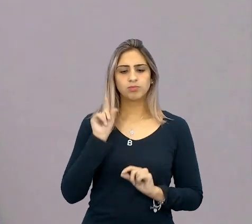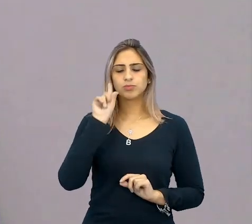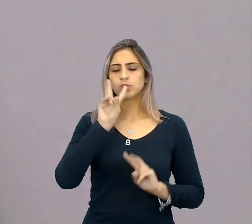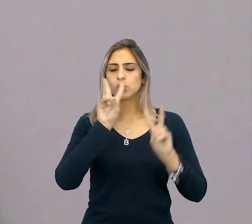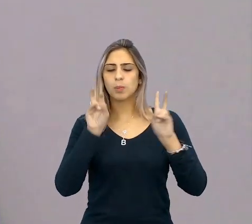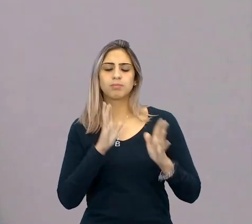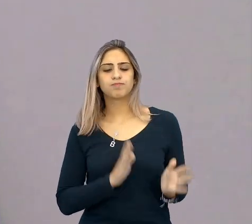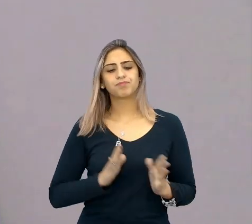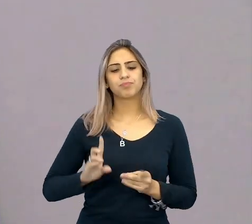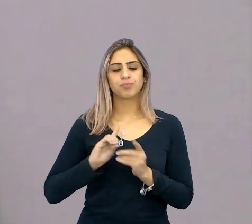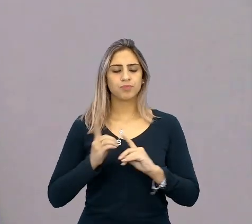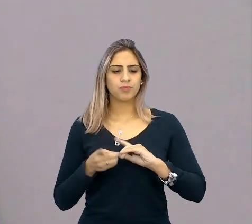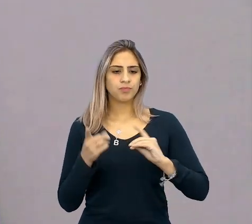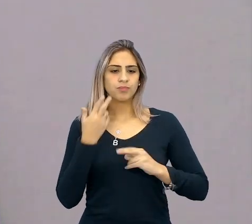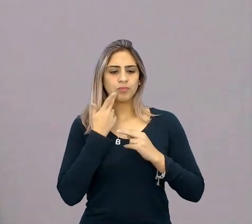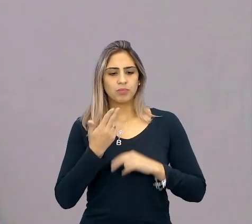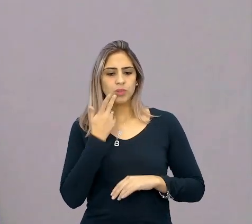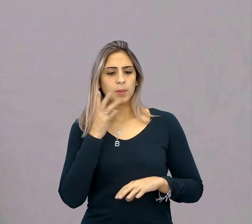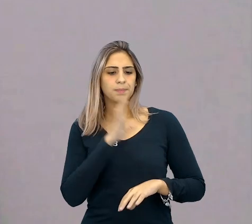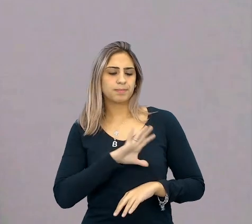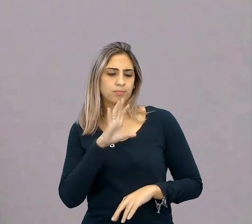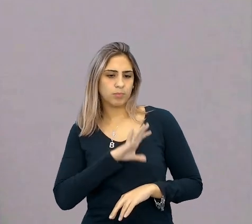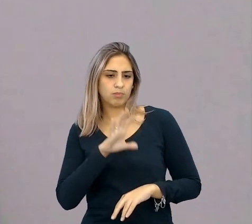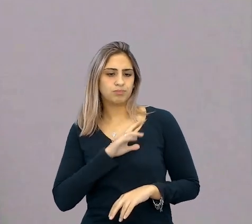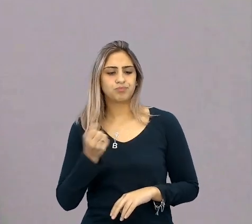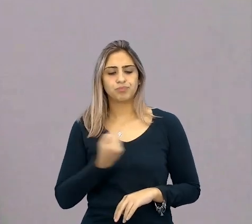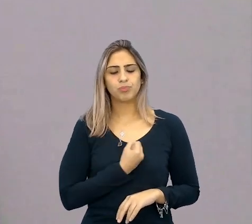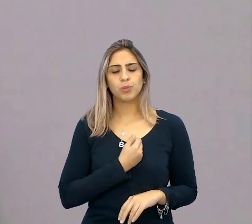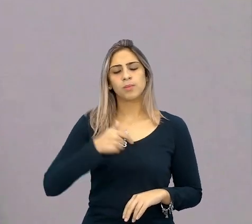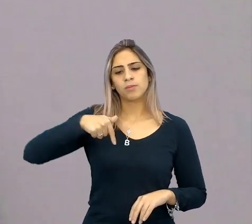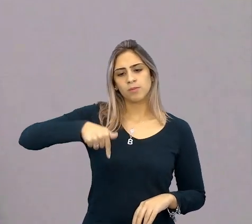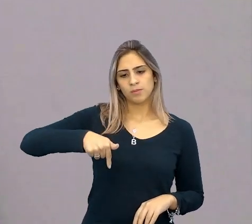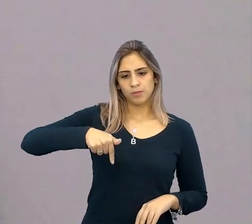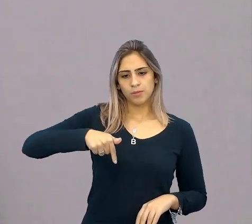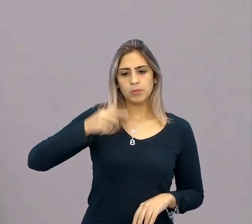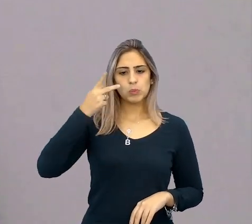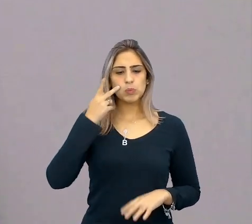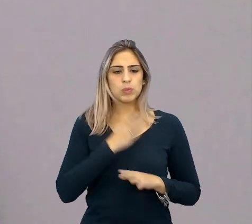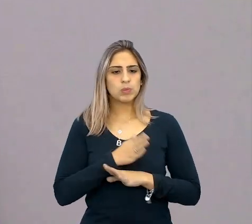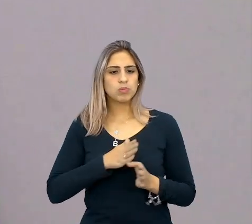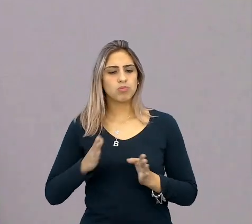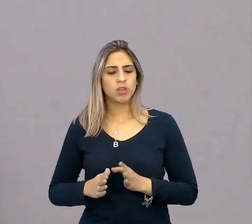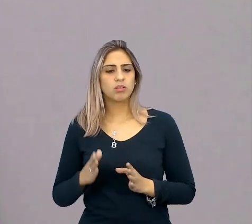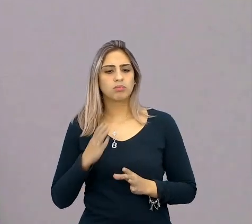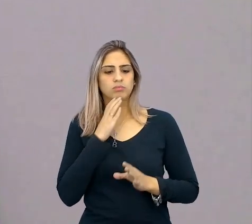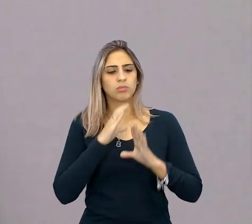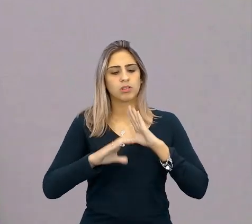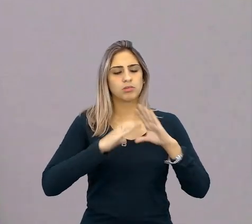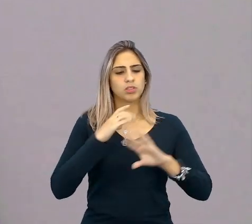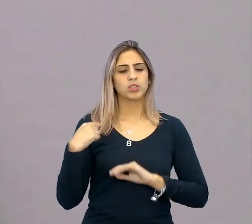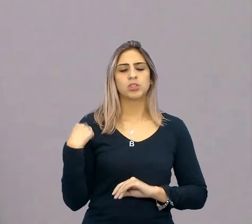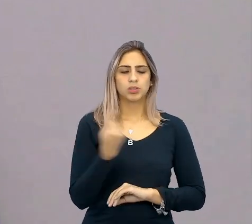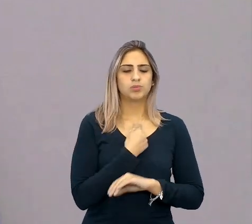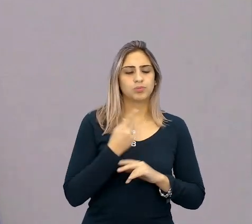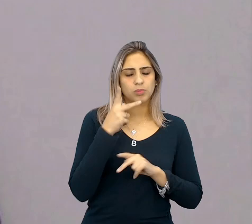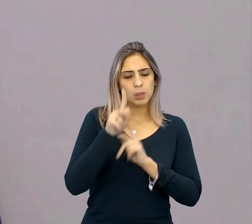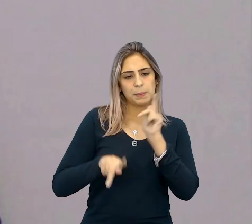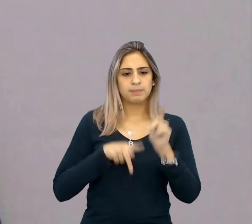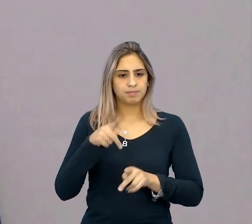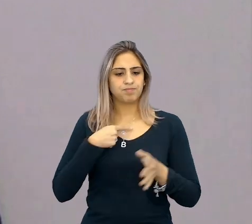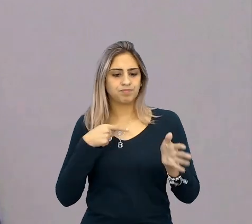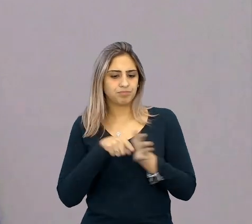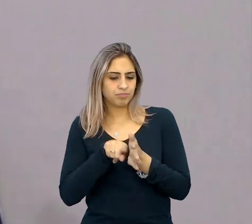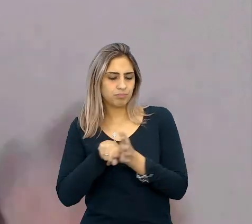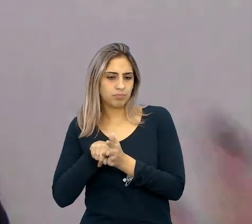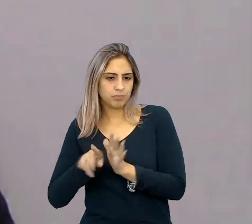a sequência didática de língua portuguesa de número 7, Quadrinhas e Cantigas do Nosso Povo,